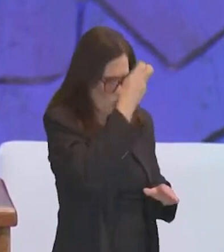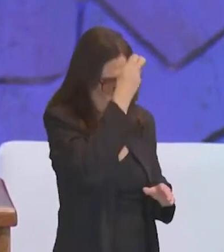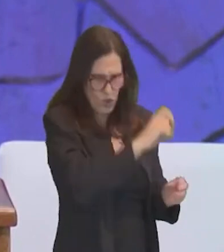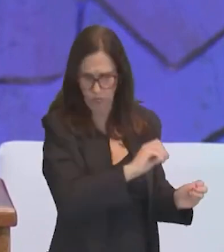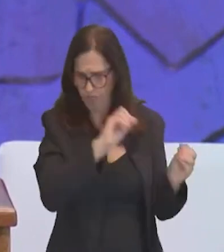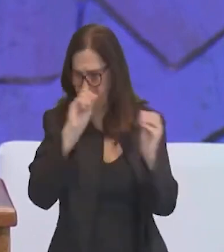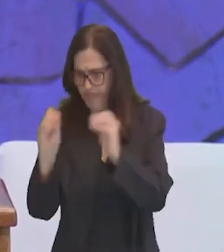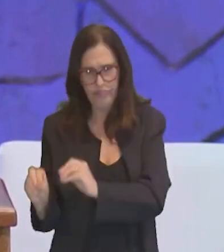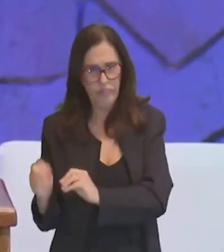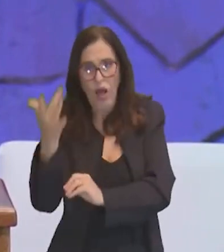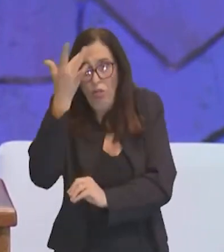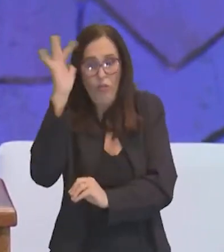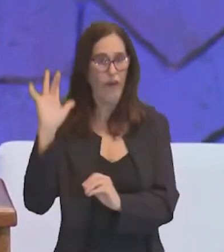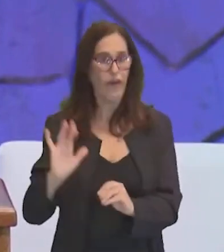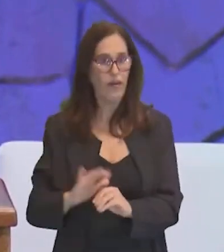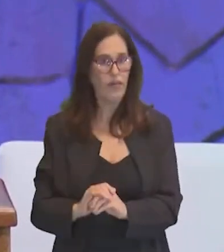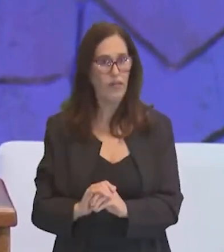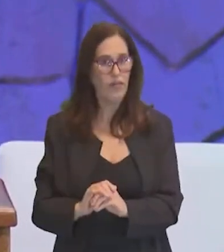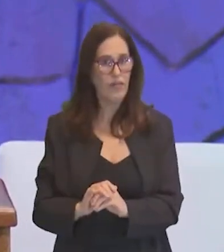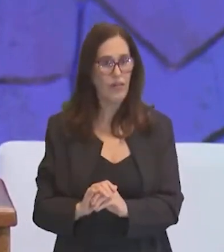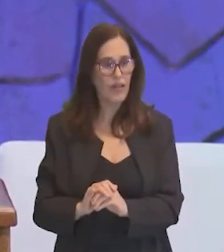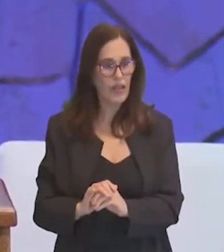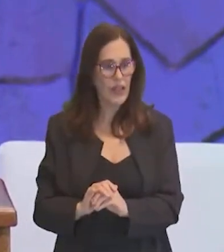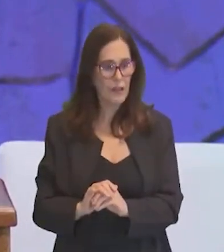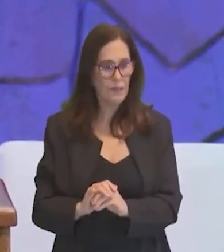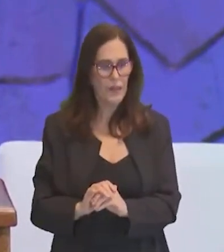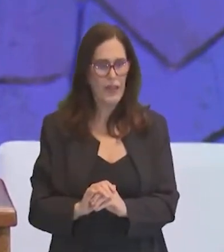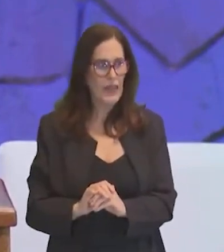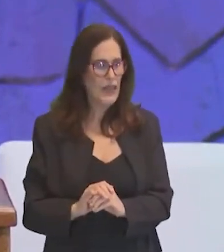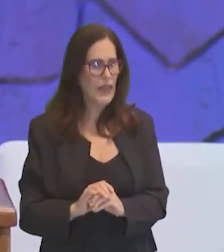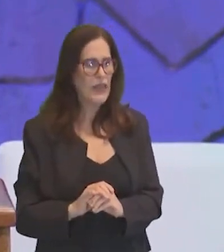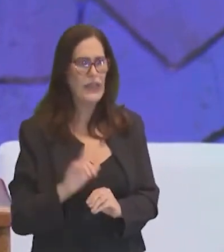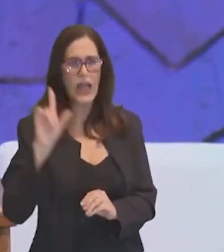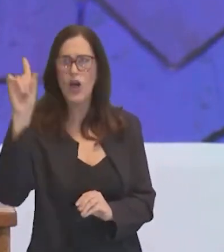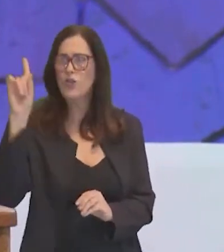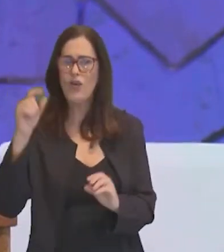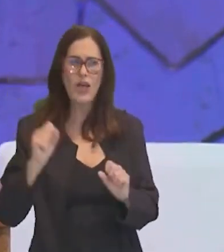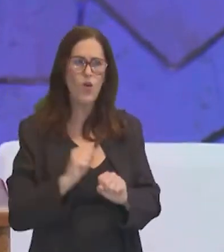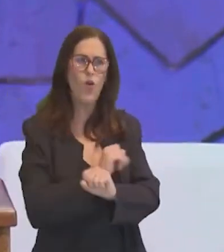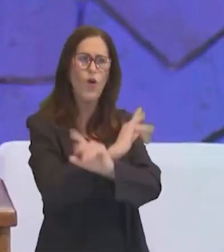Busque entender e vai glorificando o